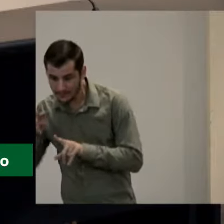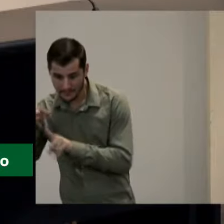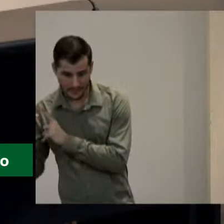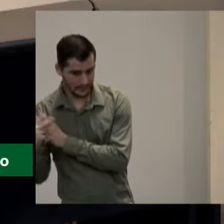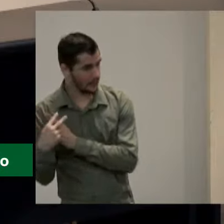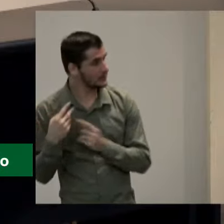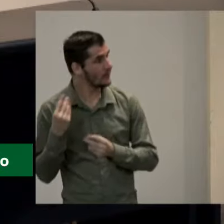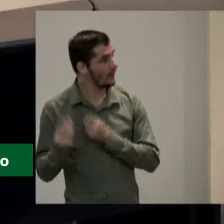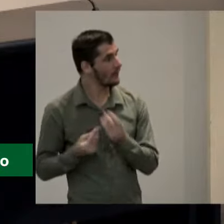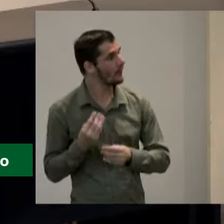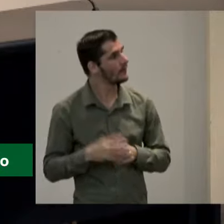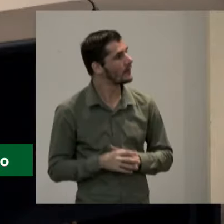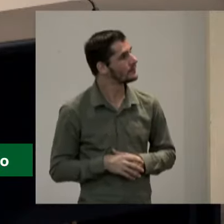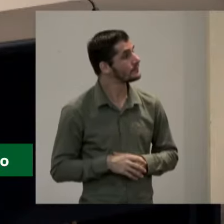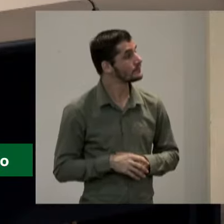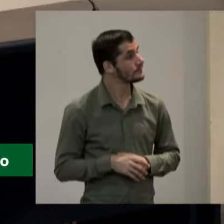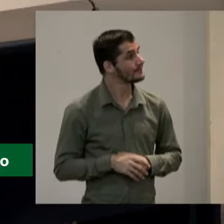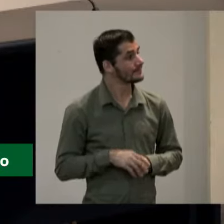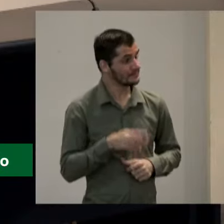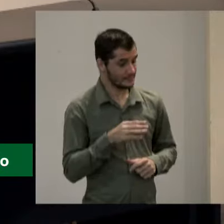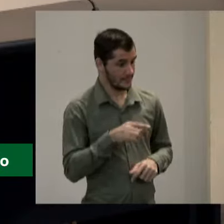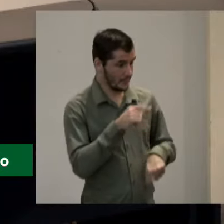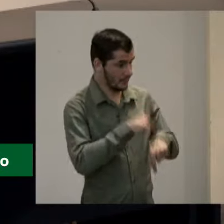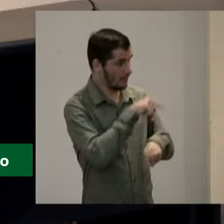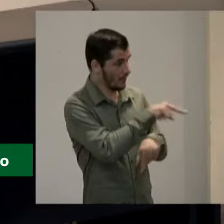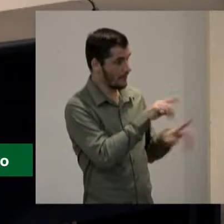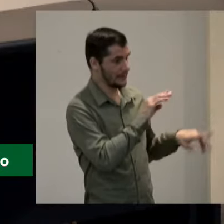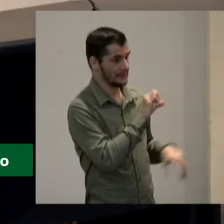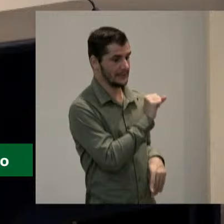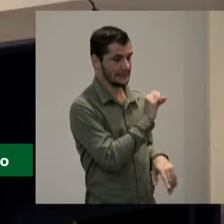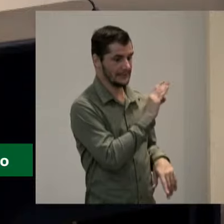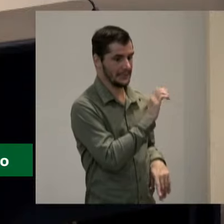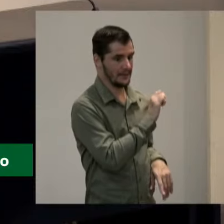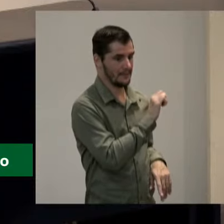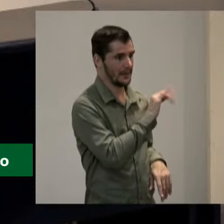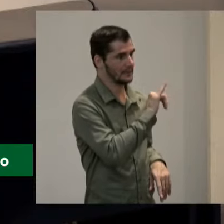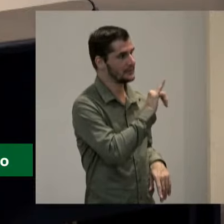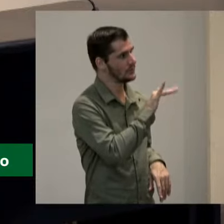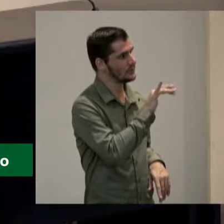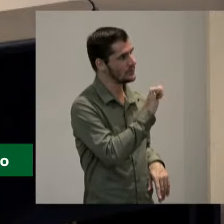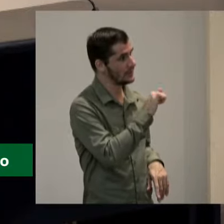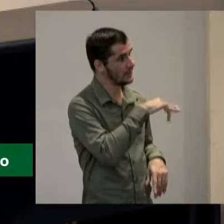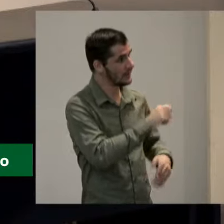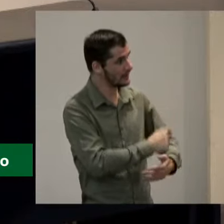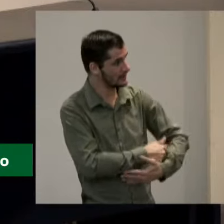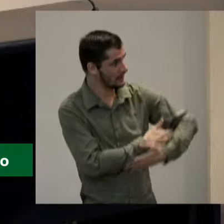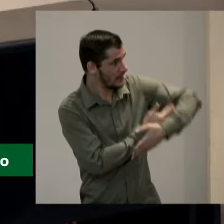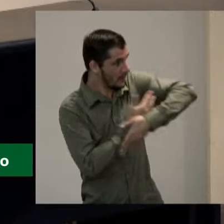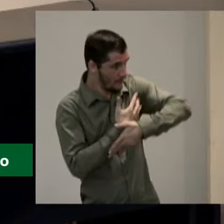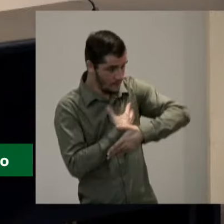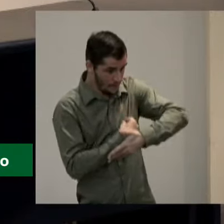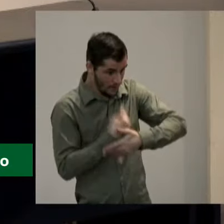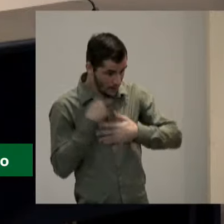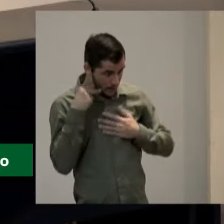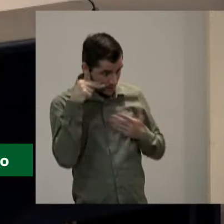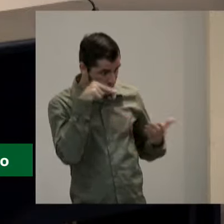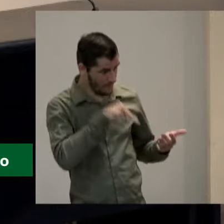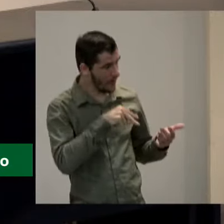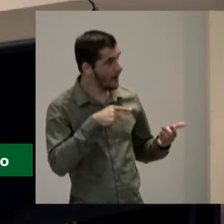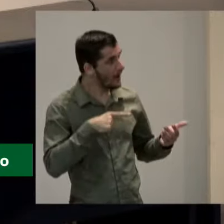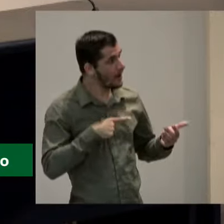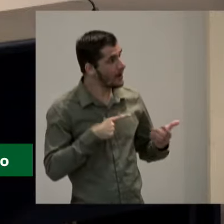detalhes. E quando a dona Sebastiana segurou o seu filho nos braços, ela disse, eu só fiquei sabendo que você não tinha